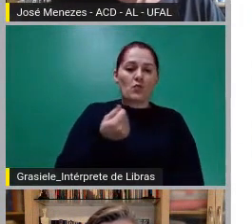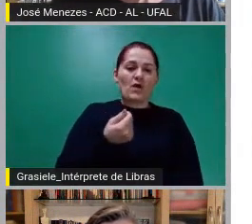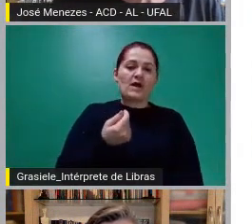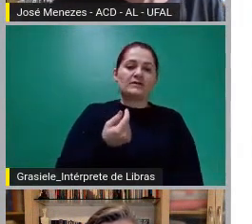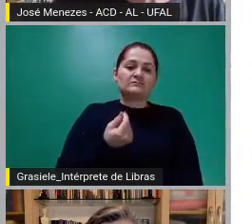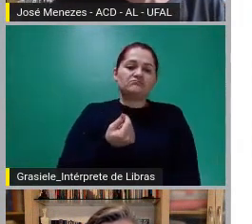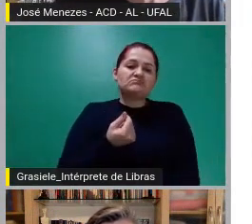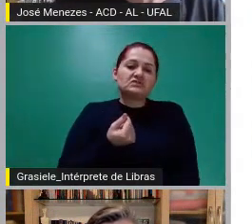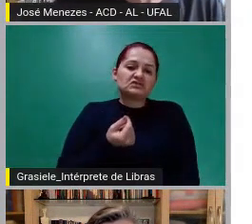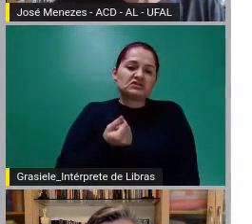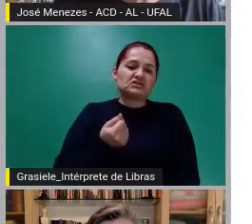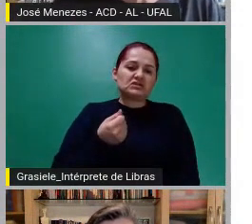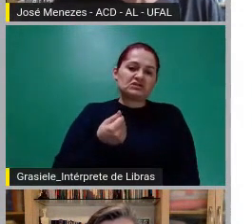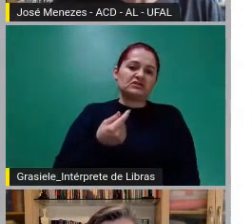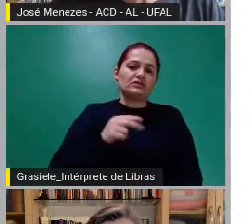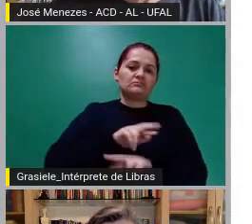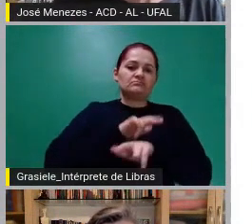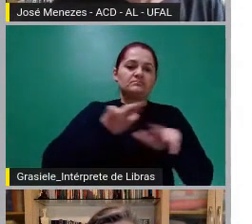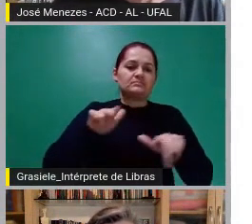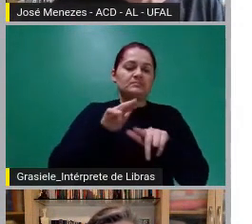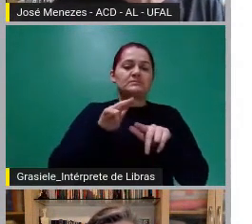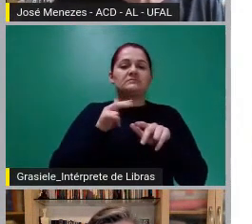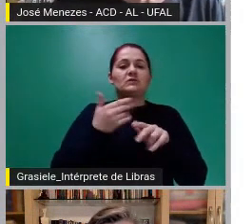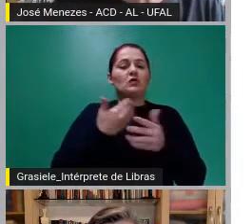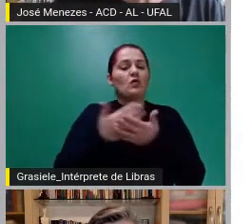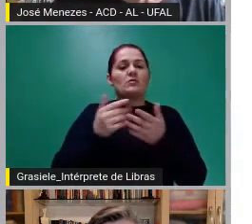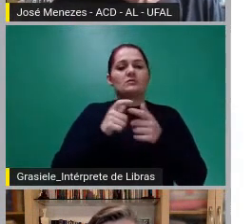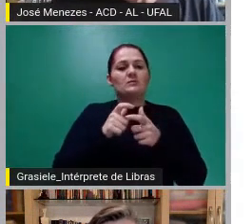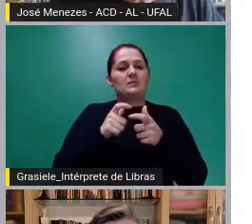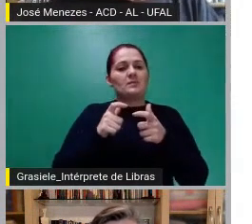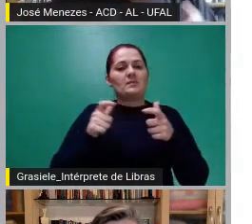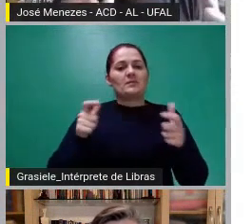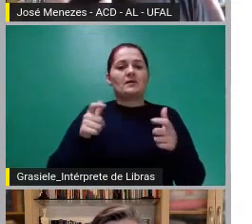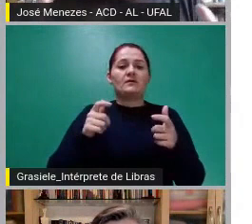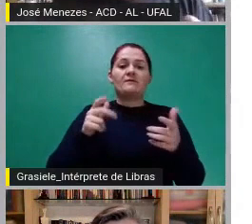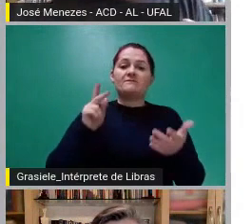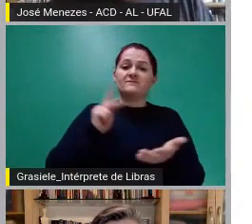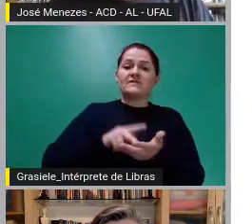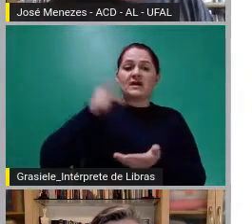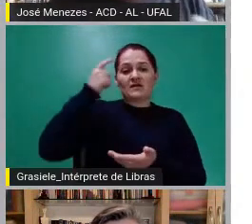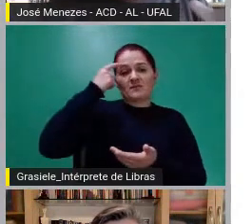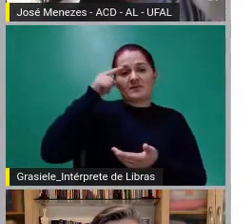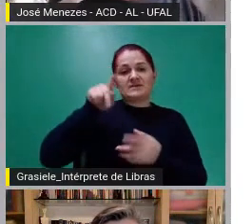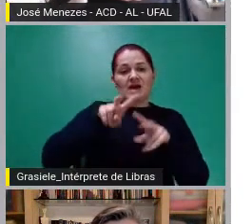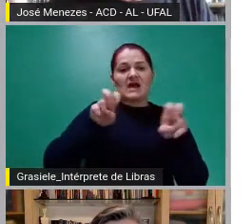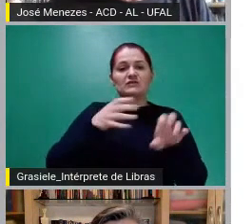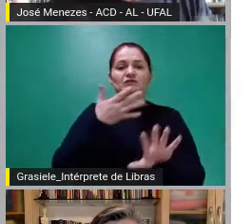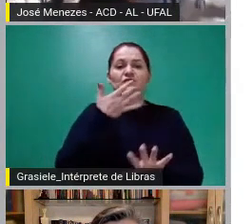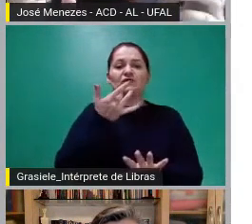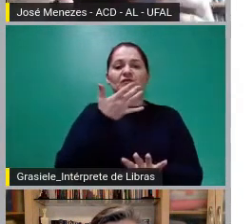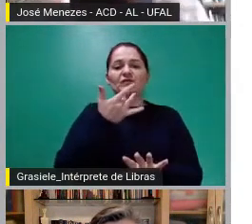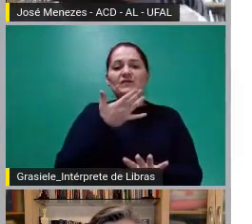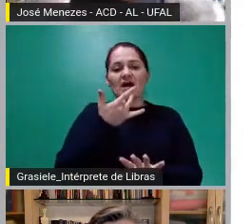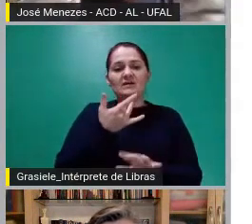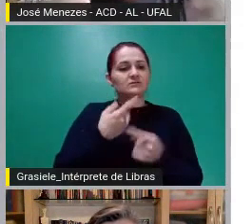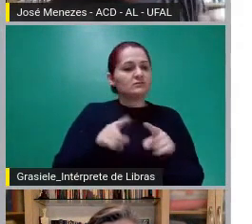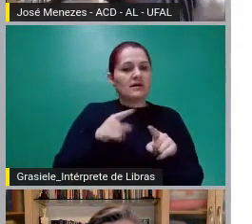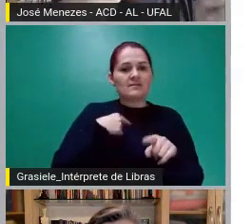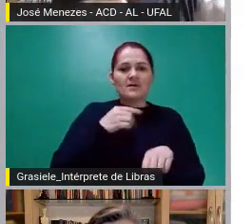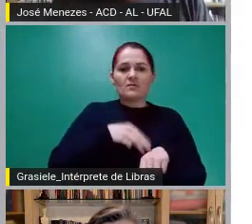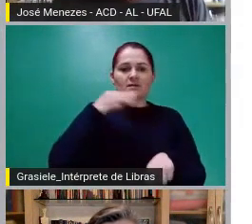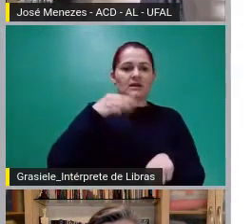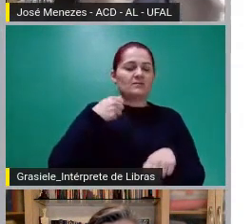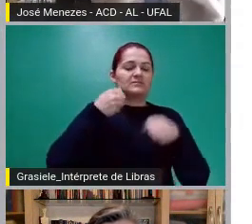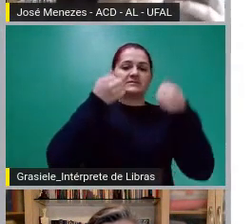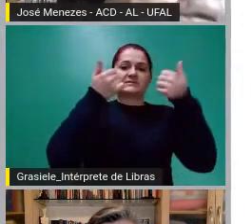dissertação de mestrado, que eu pensei que seria o mais fácil, e na verdade foi o mais complexo, porque eu tive que explicar exatamente o que significava um sistema